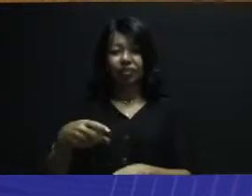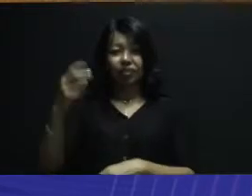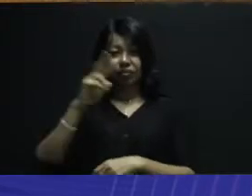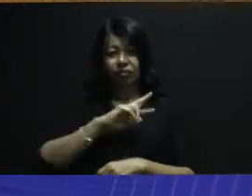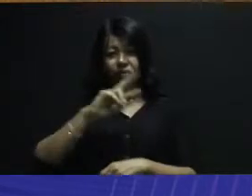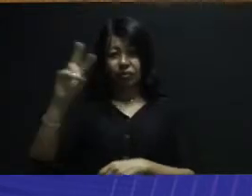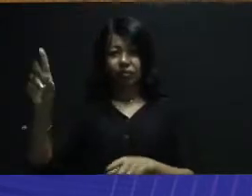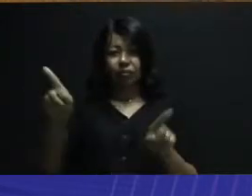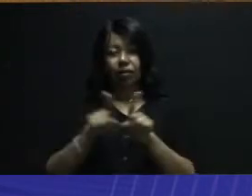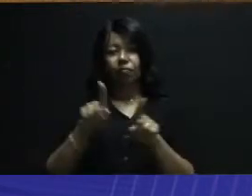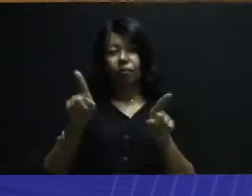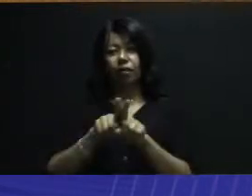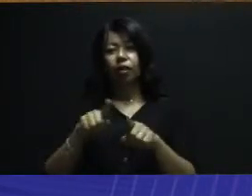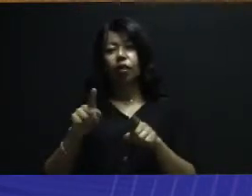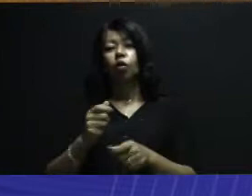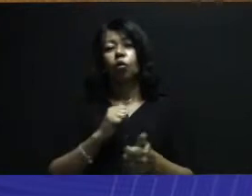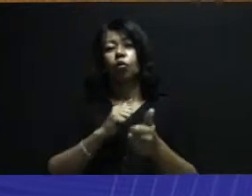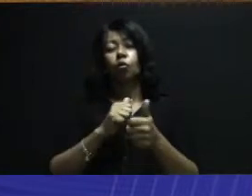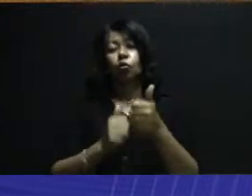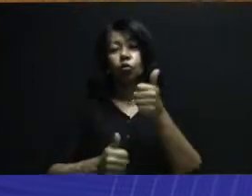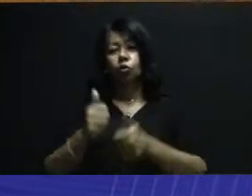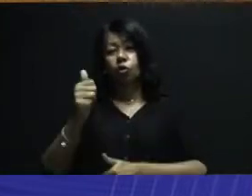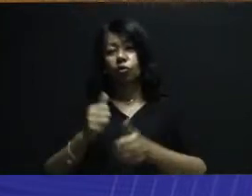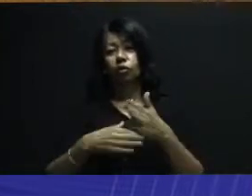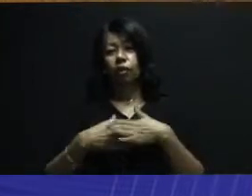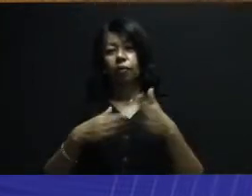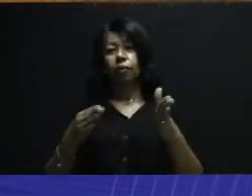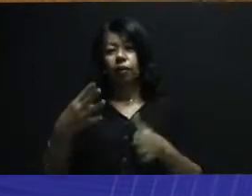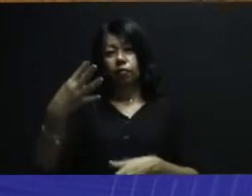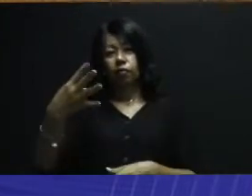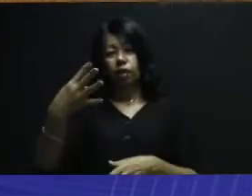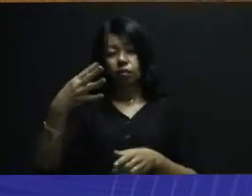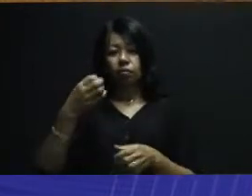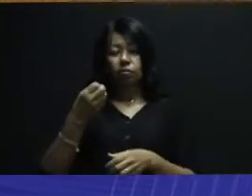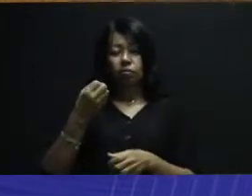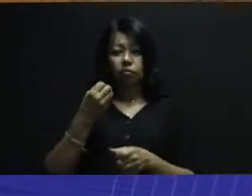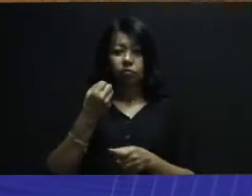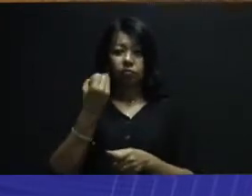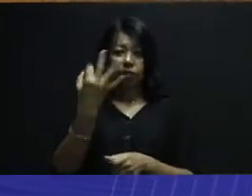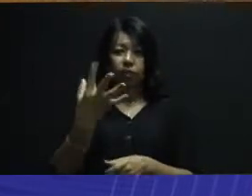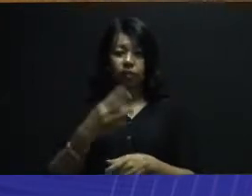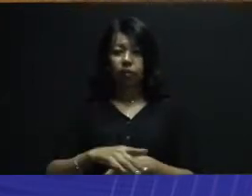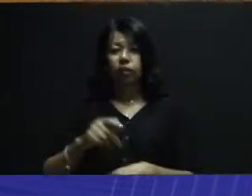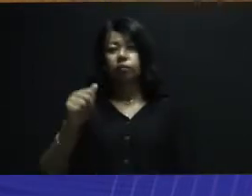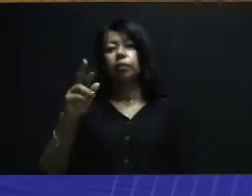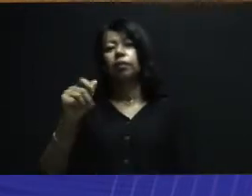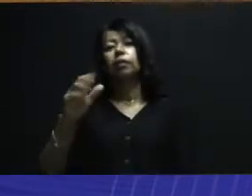os Jogos Abertos do Interior por 4 vezes, em Piracicaba,